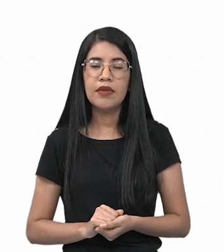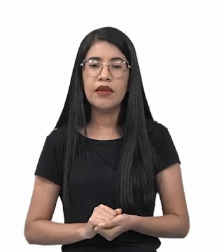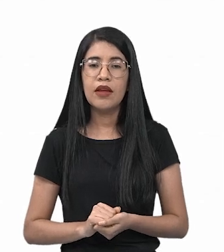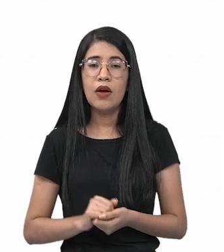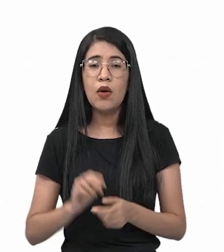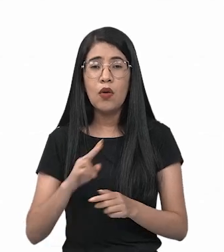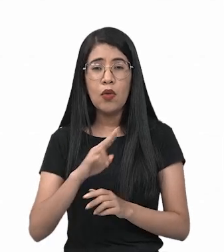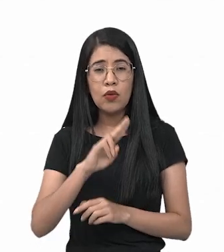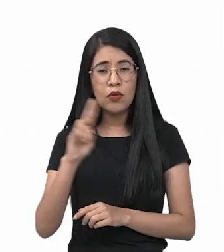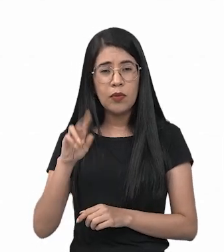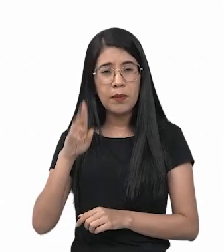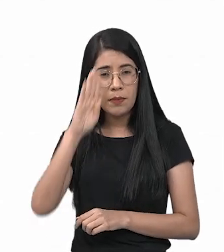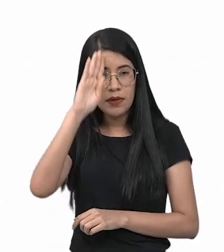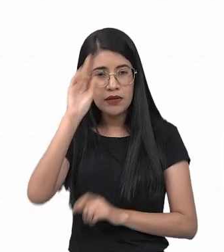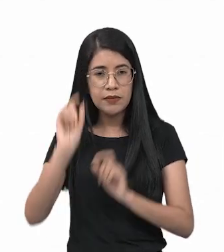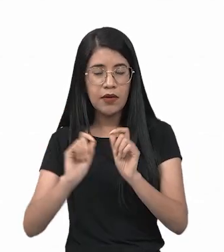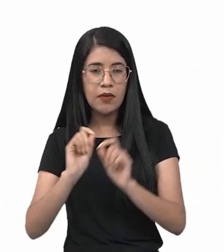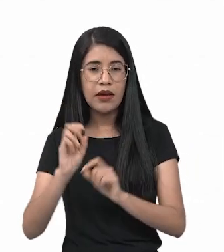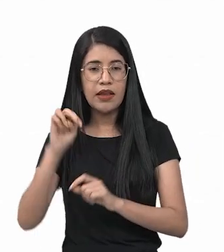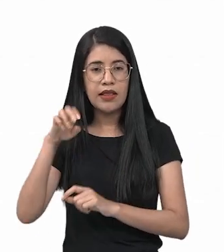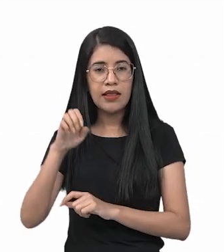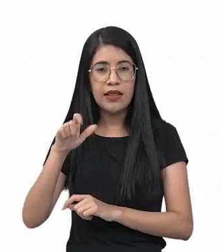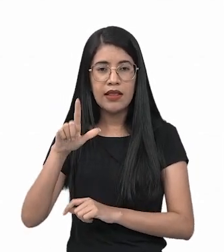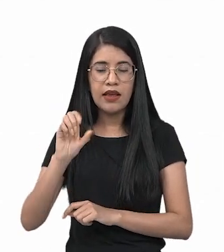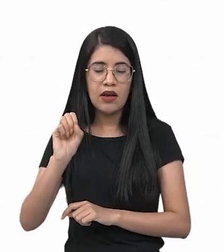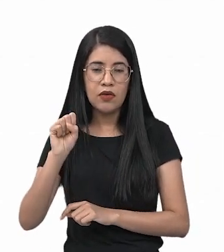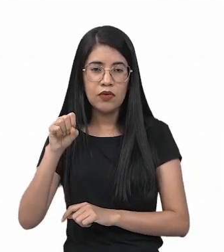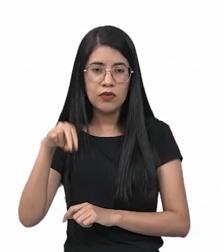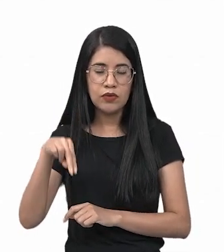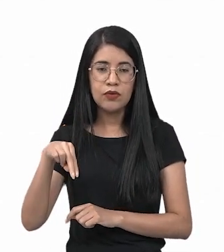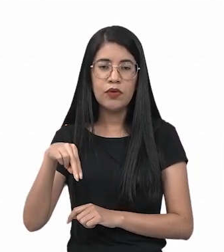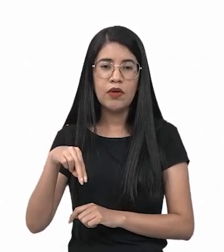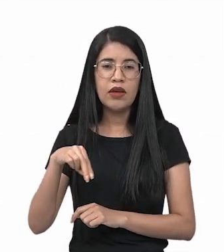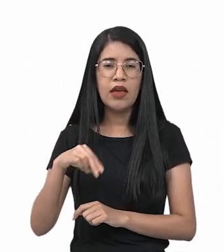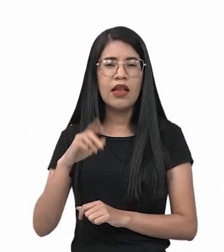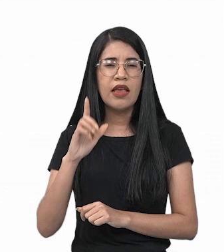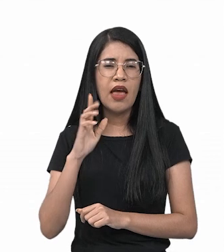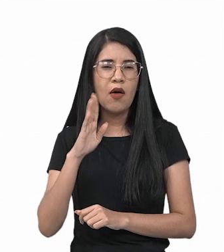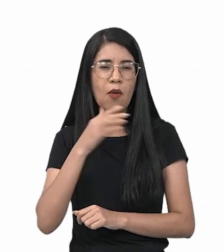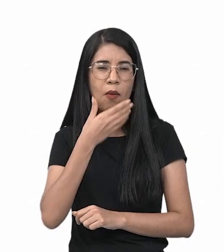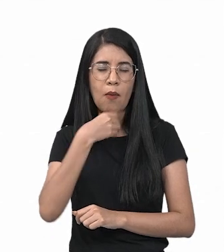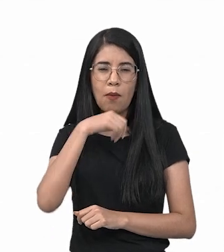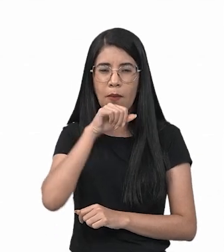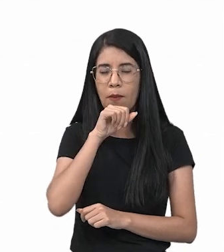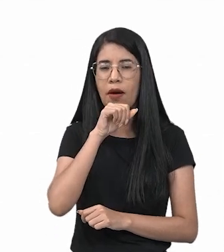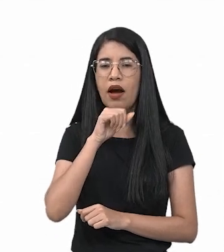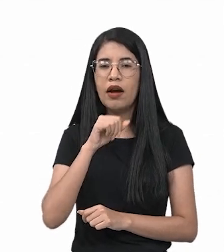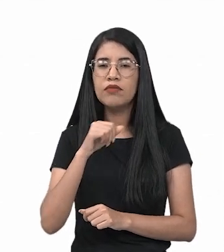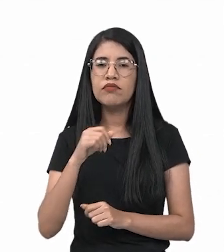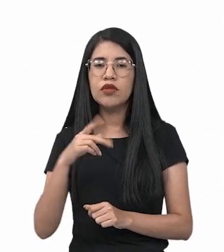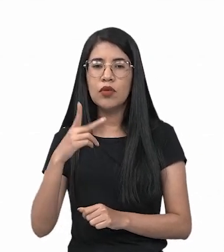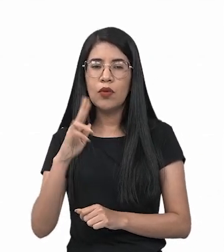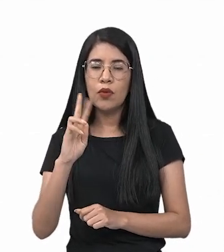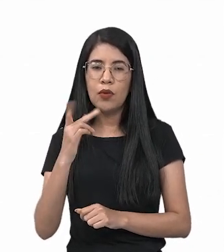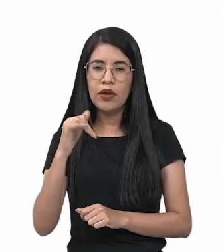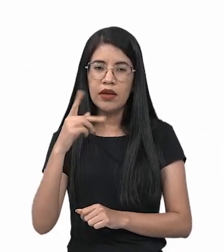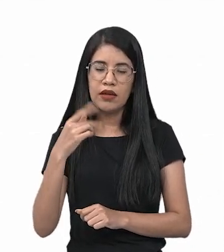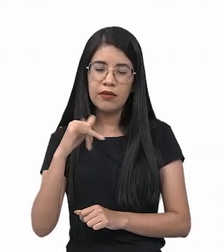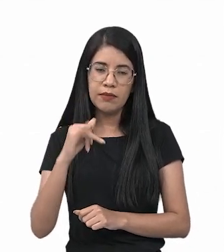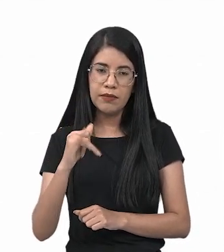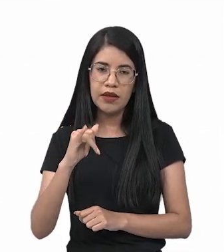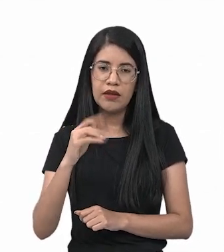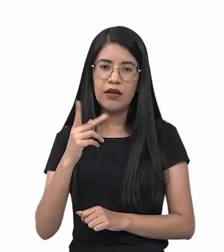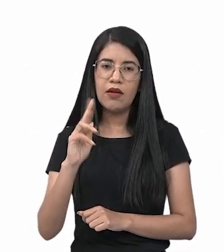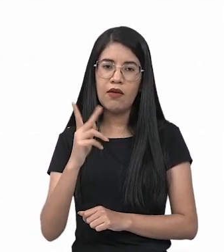foi Nelson Triunfo, considerado o pai do hip hop brasileiro. Os b-boys, eles têm um elemento fundamental dentro